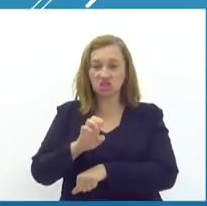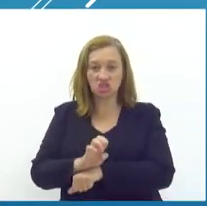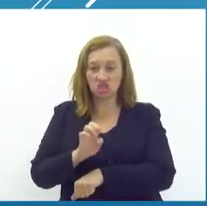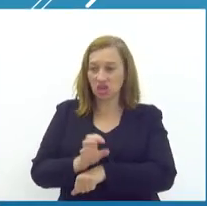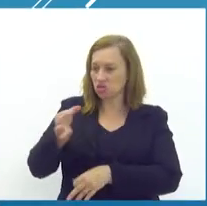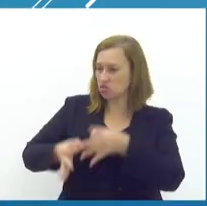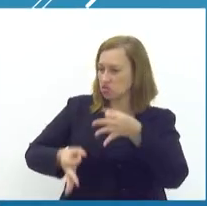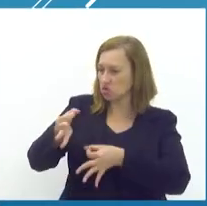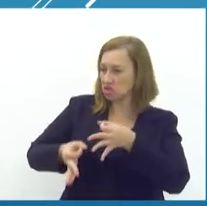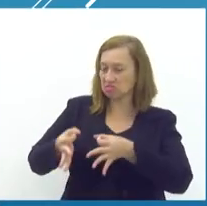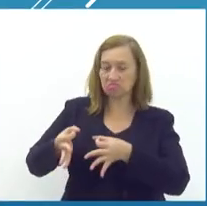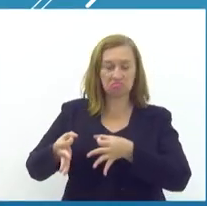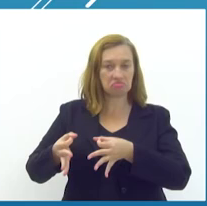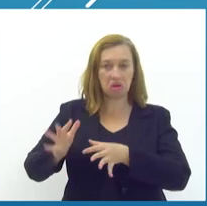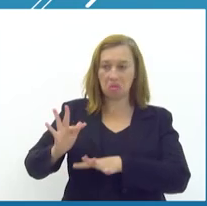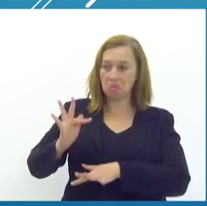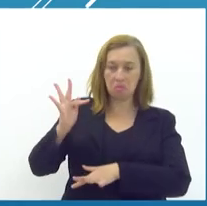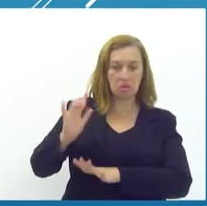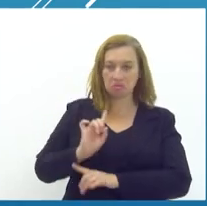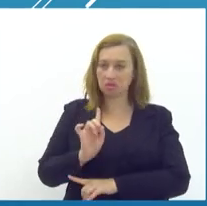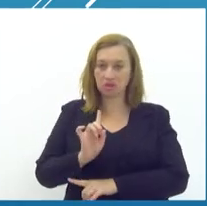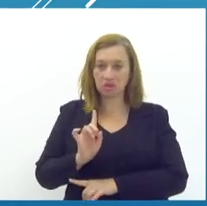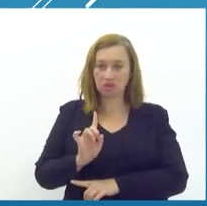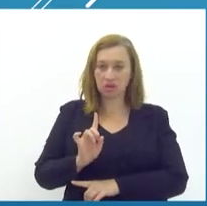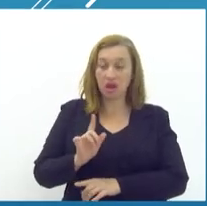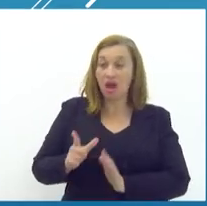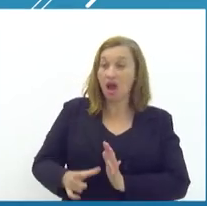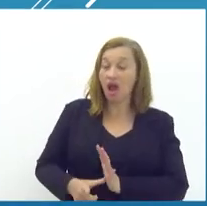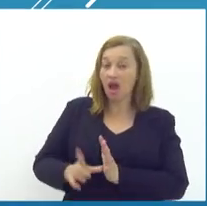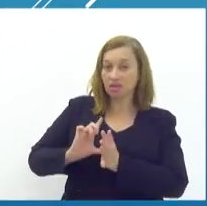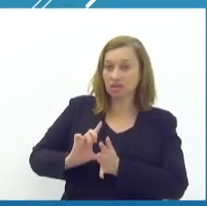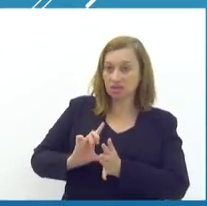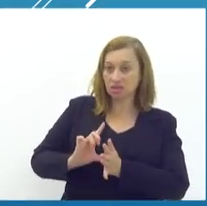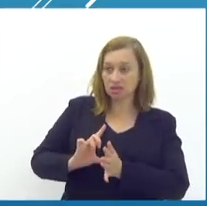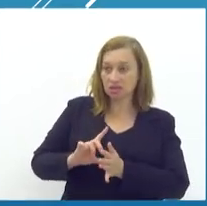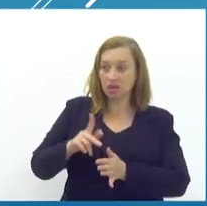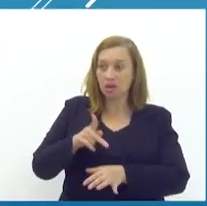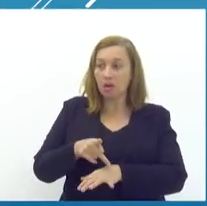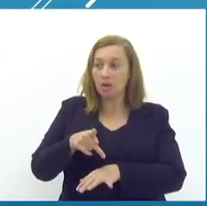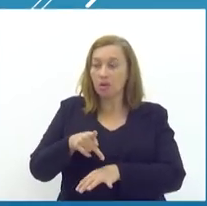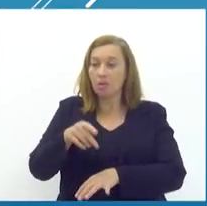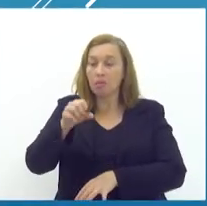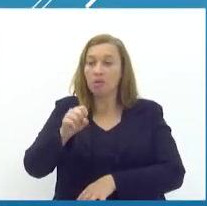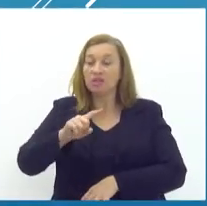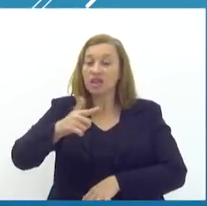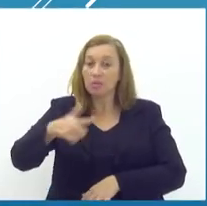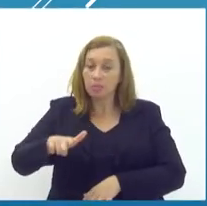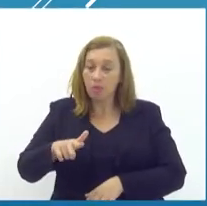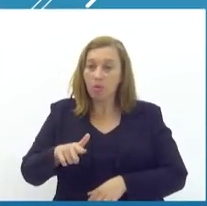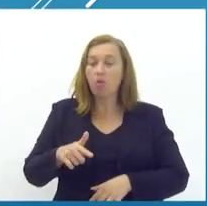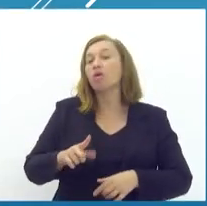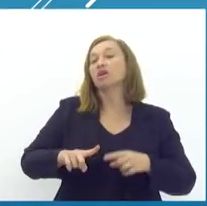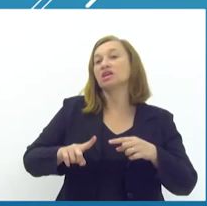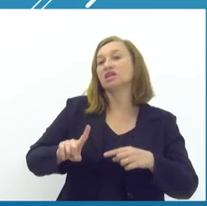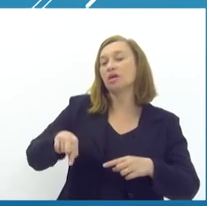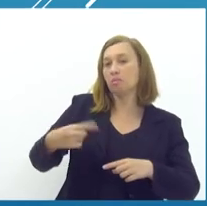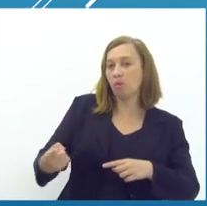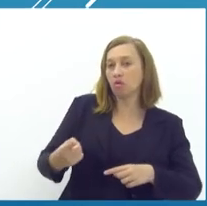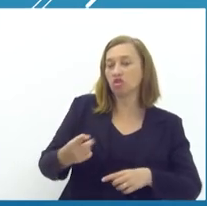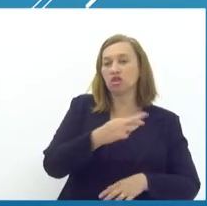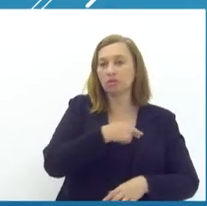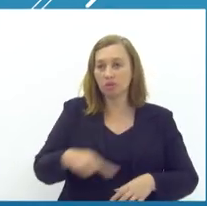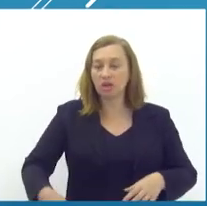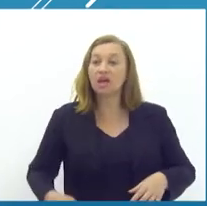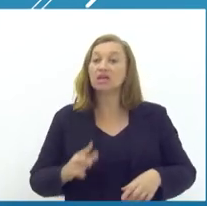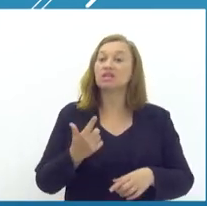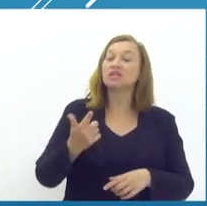antes não pode República período antes durante pós ditadura militar e atualmente